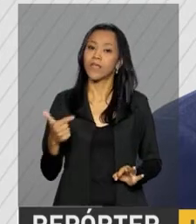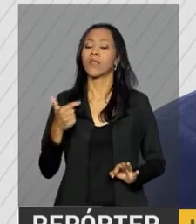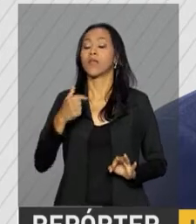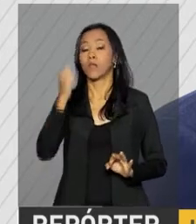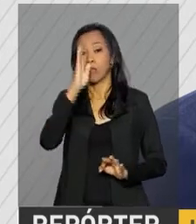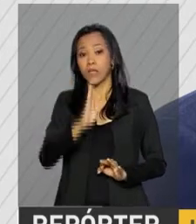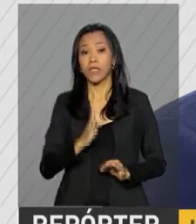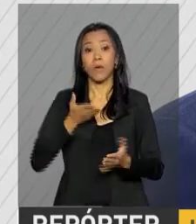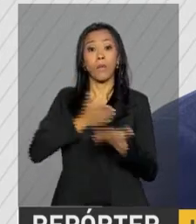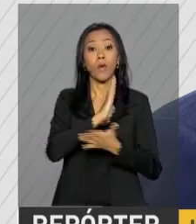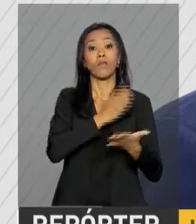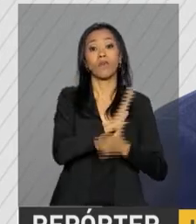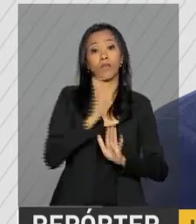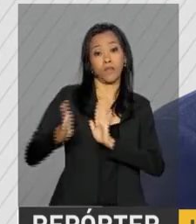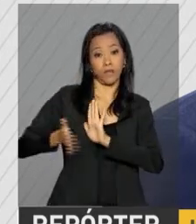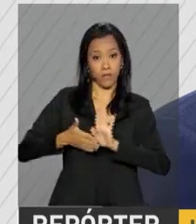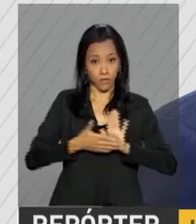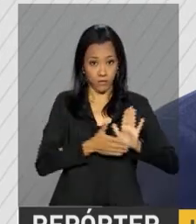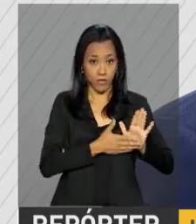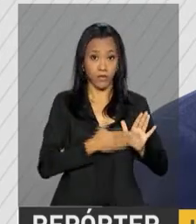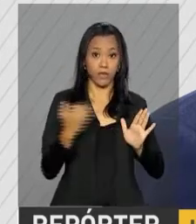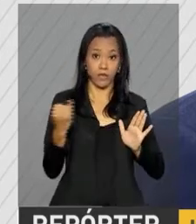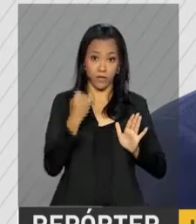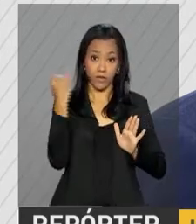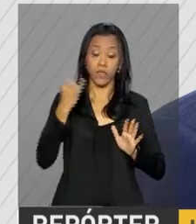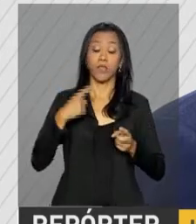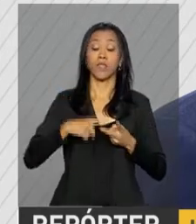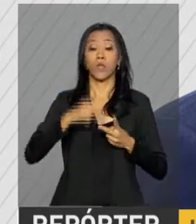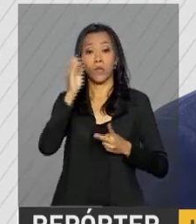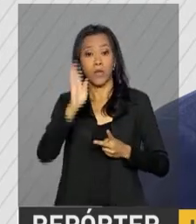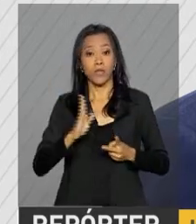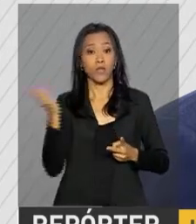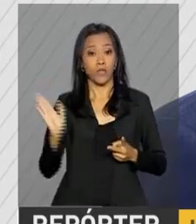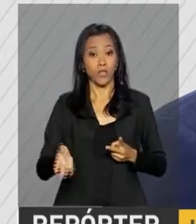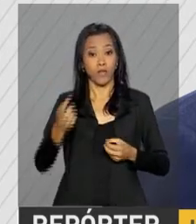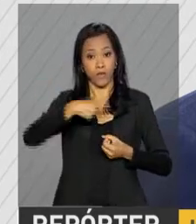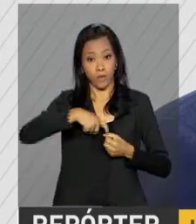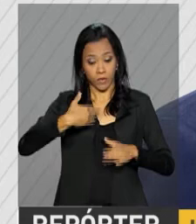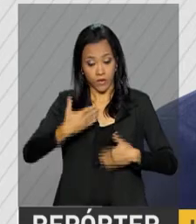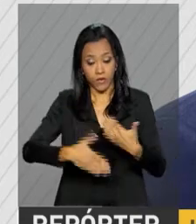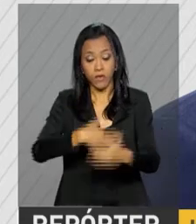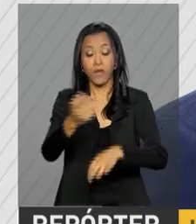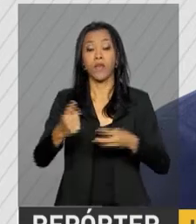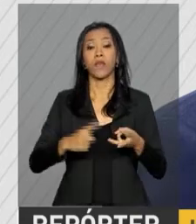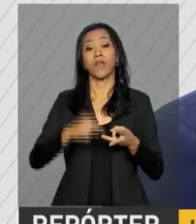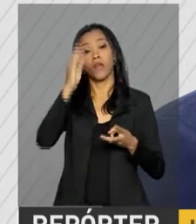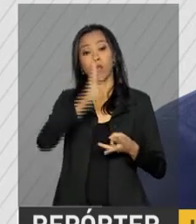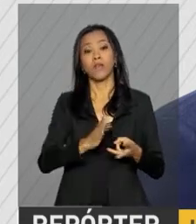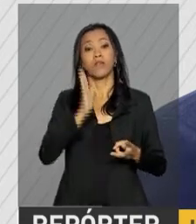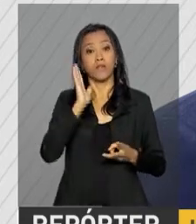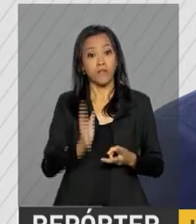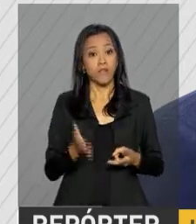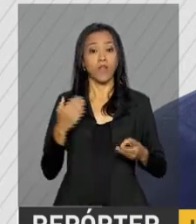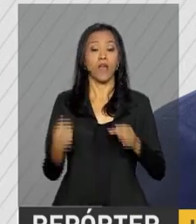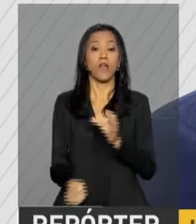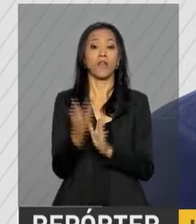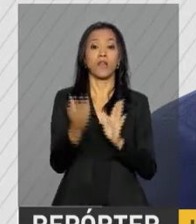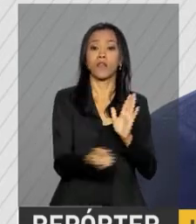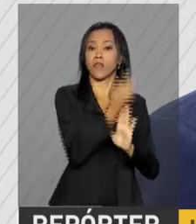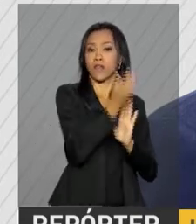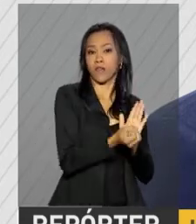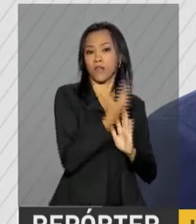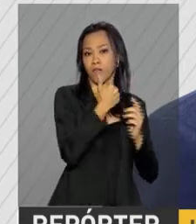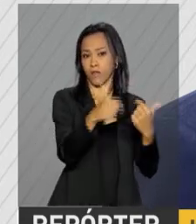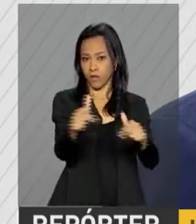as reformas fundamentais, o Brasil já voltou a crescer, já criou empregos. Em 2017, um número